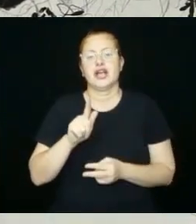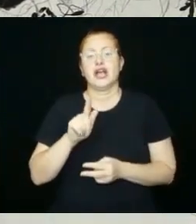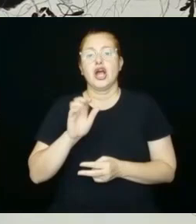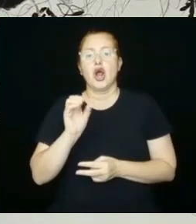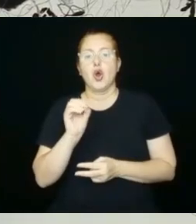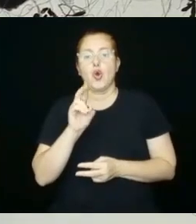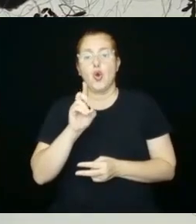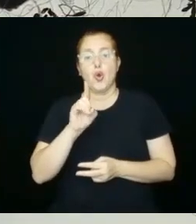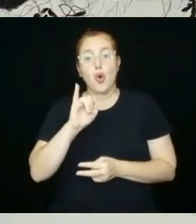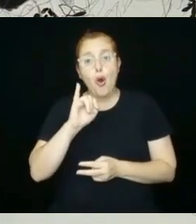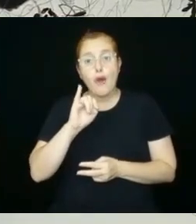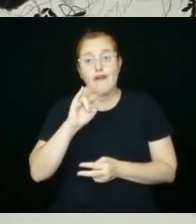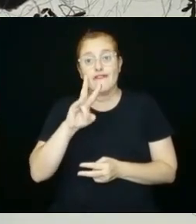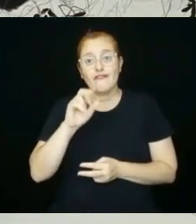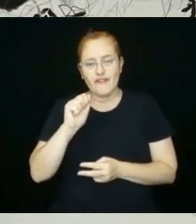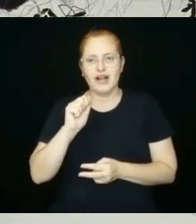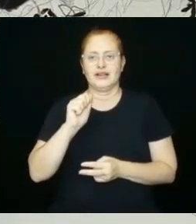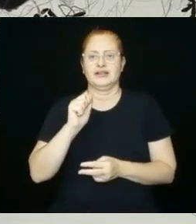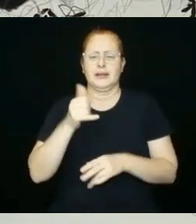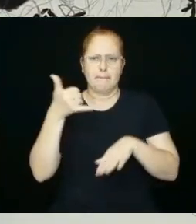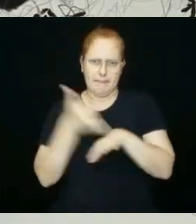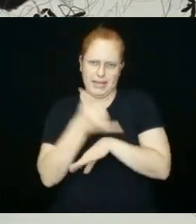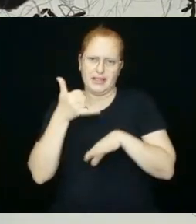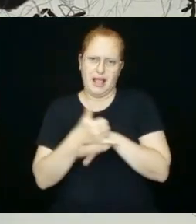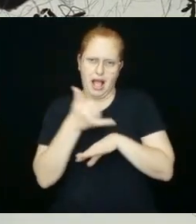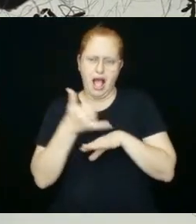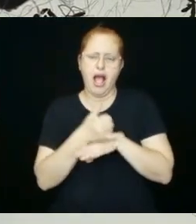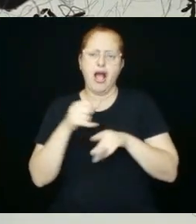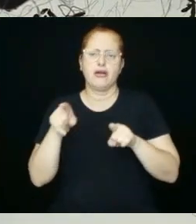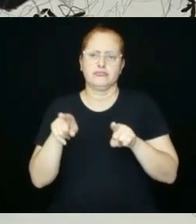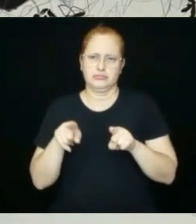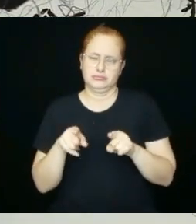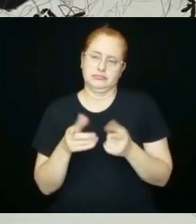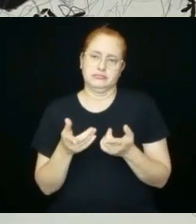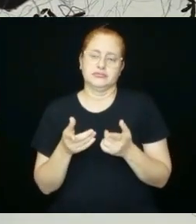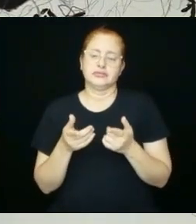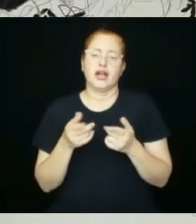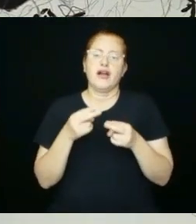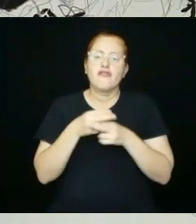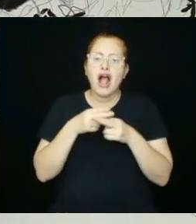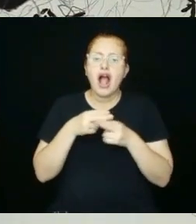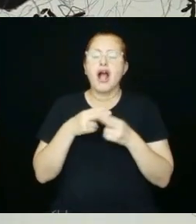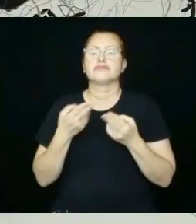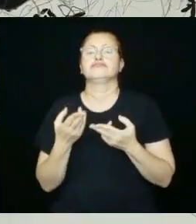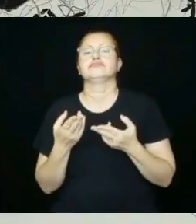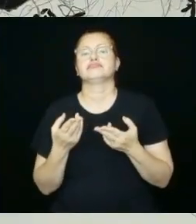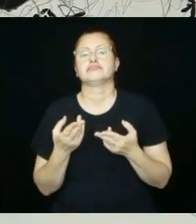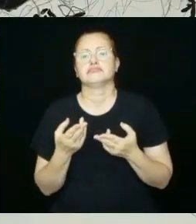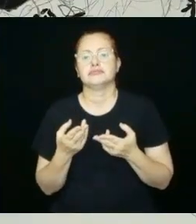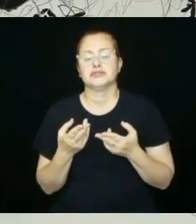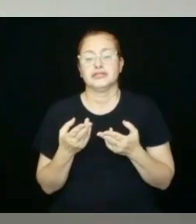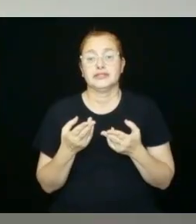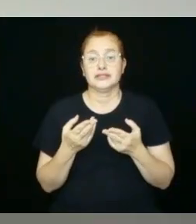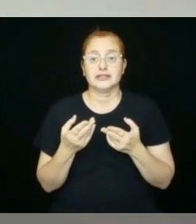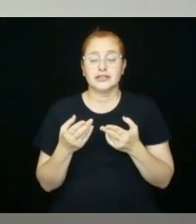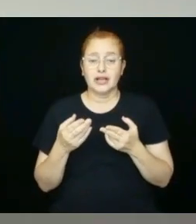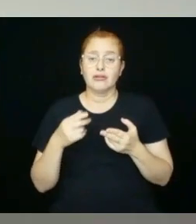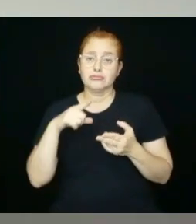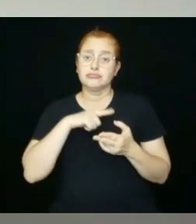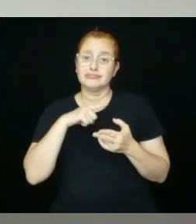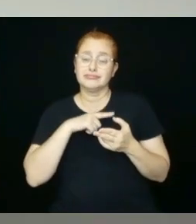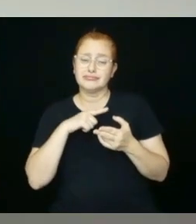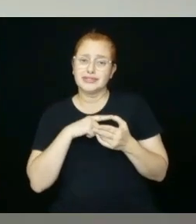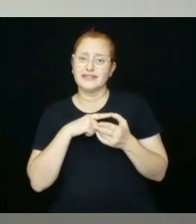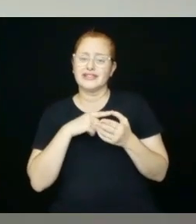Com uma goiva, um metal pontiagudo, um estilete, tudo. Aí ficou conversando com a ideia